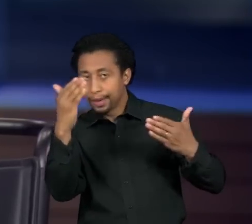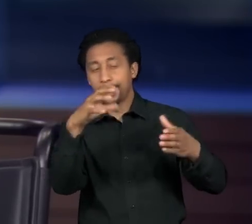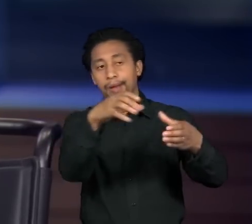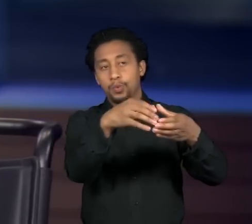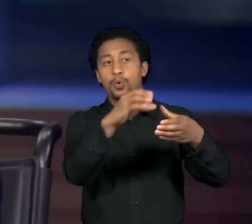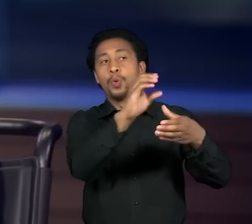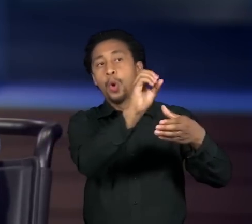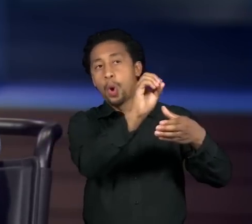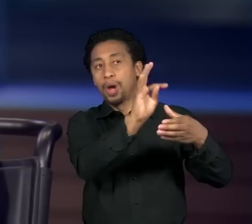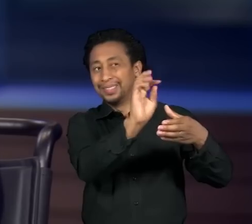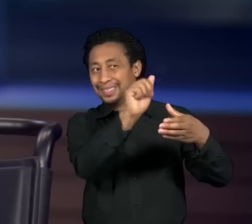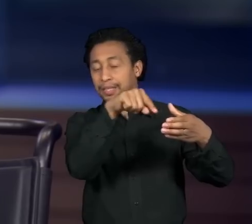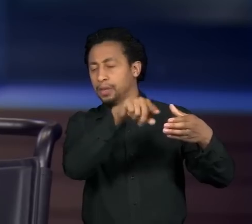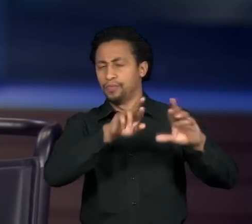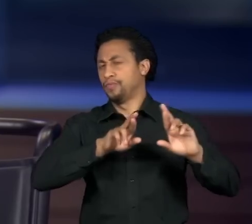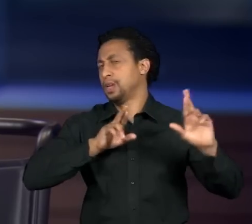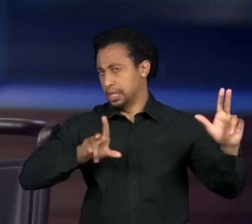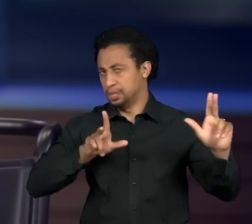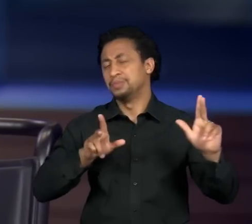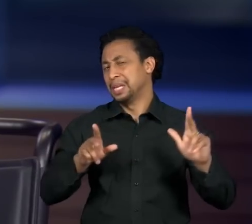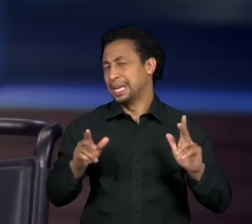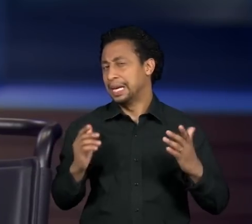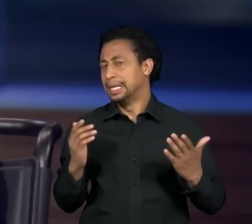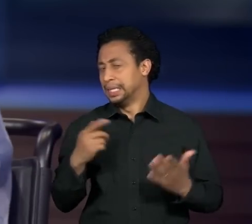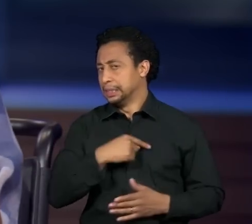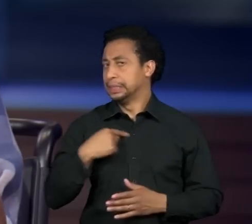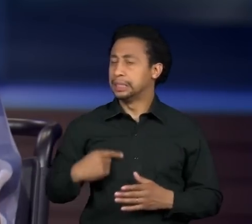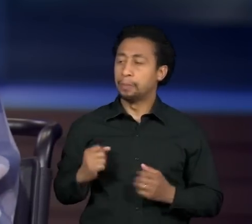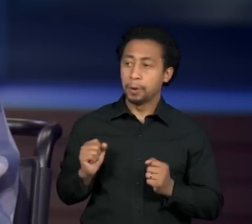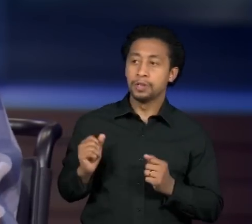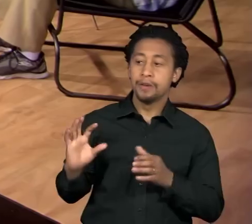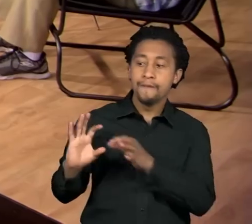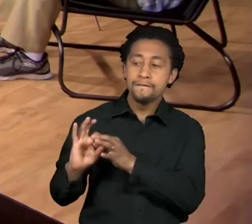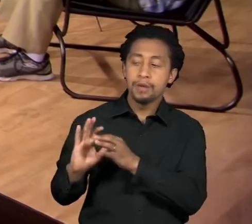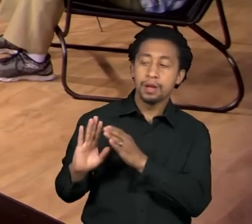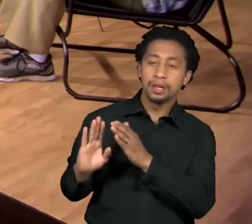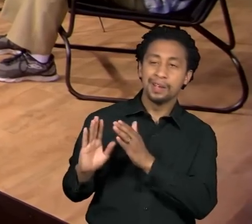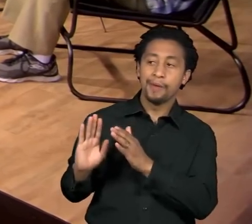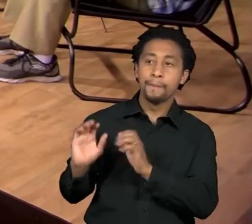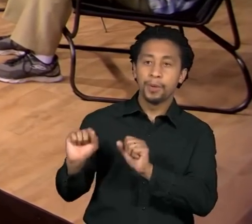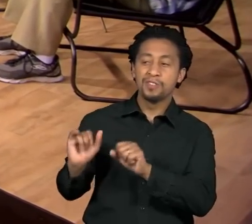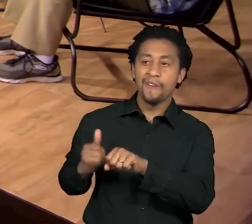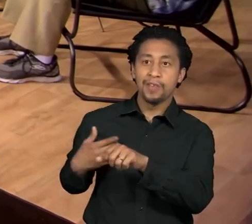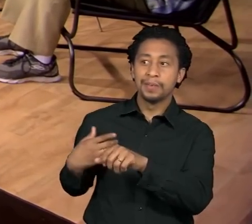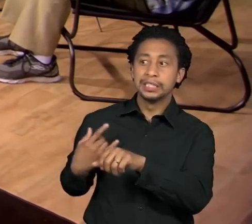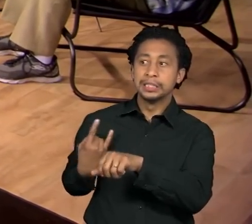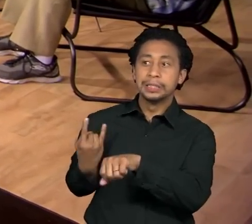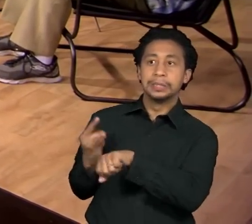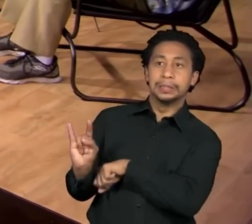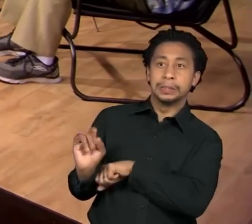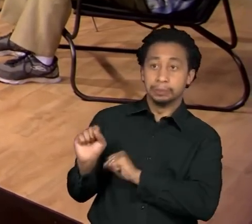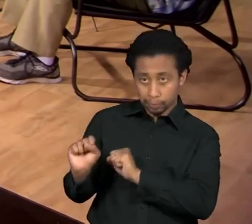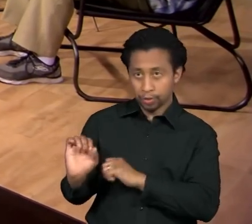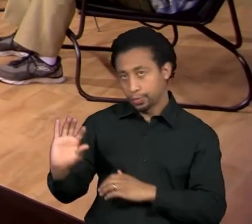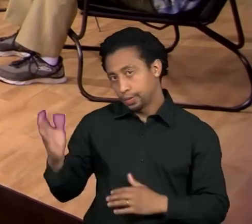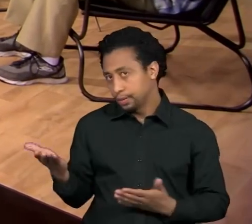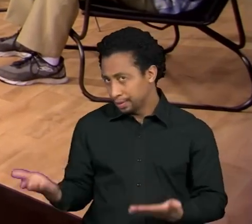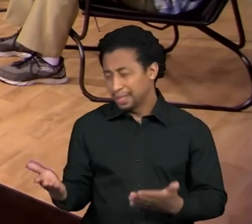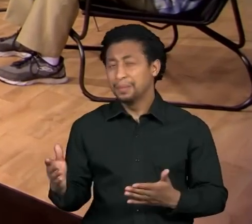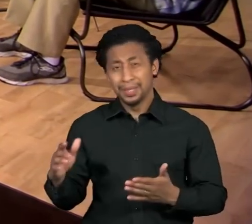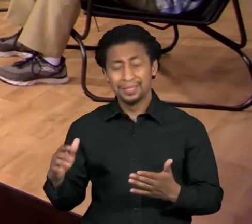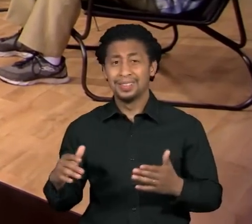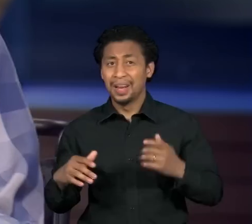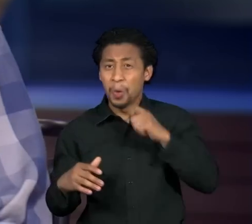contraditória. Mas no meio de tudo isso está a Ucrânia, né? E ela sofrendo a influência dos dois lados